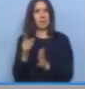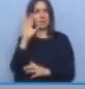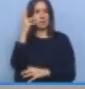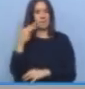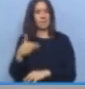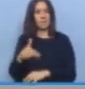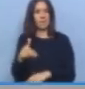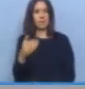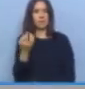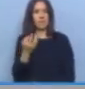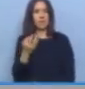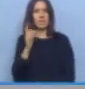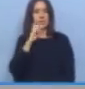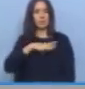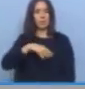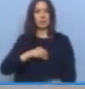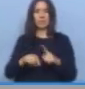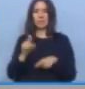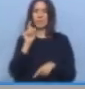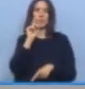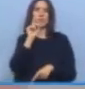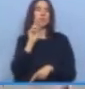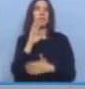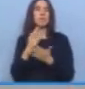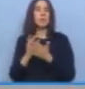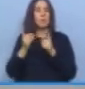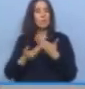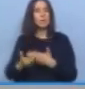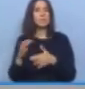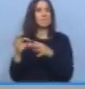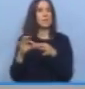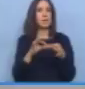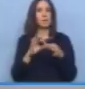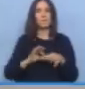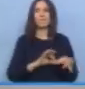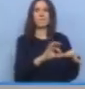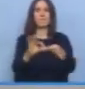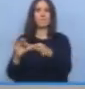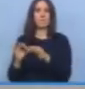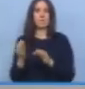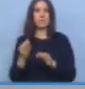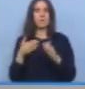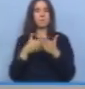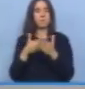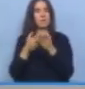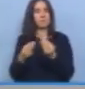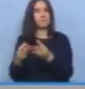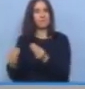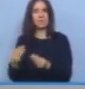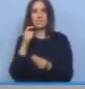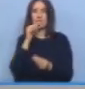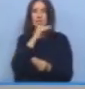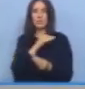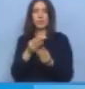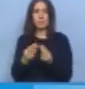vamos fazer no Dia Mundial do Refugiado é importante para começar a criar laços entre todos e começar a quebrar barreiras e a quebrar o gelo. E